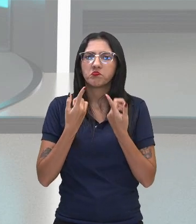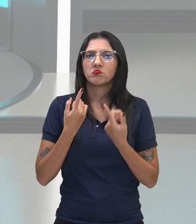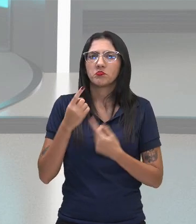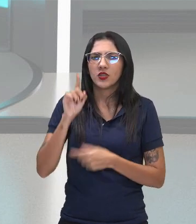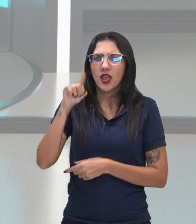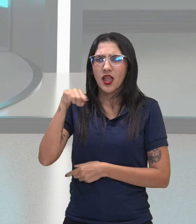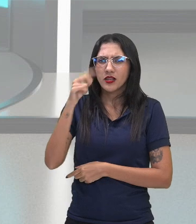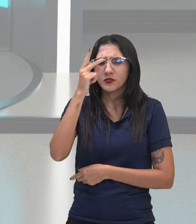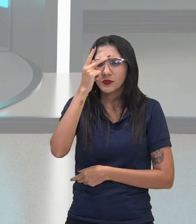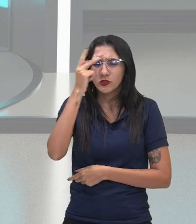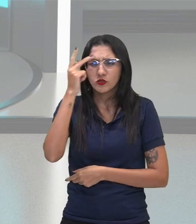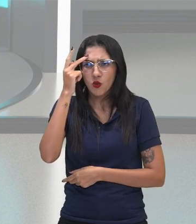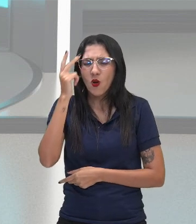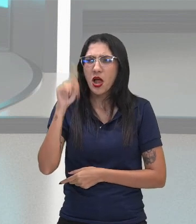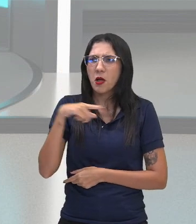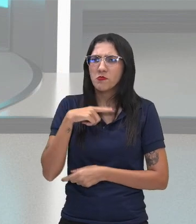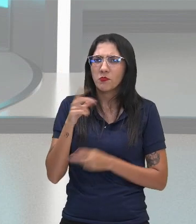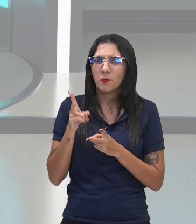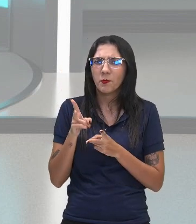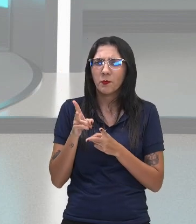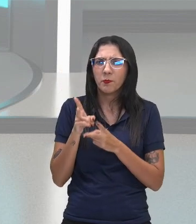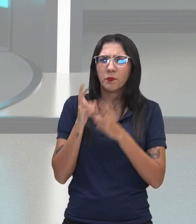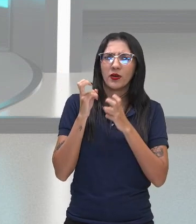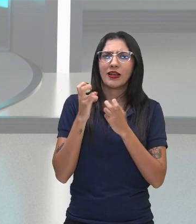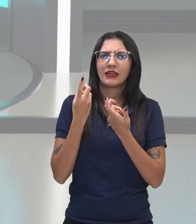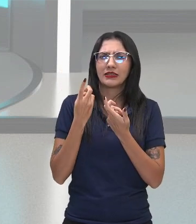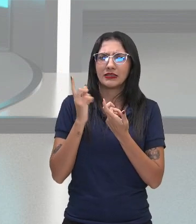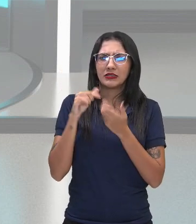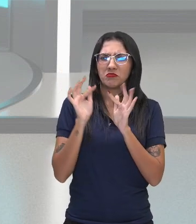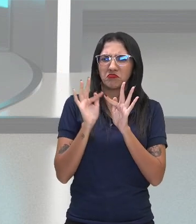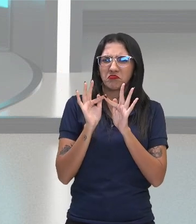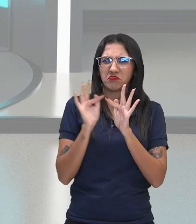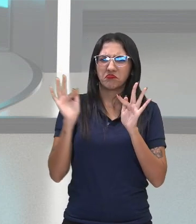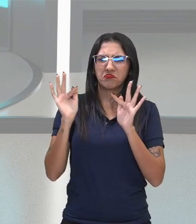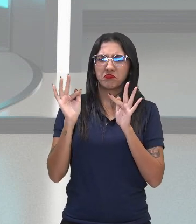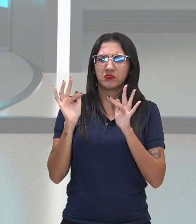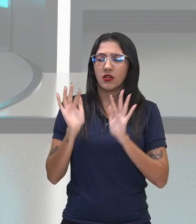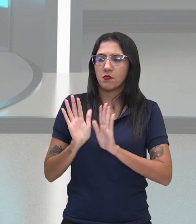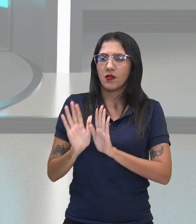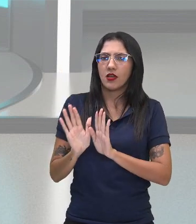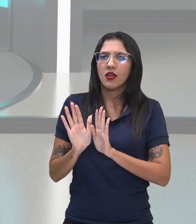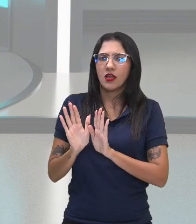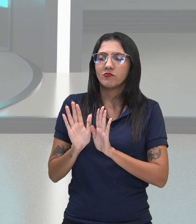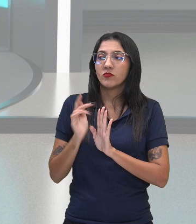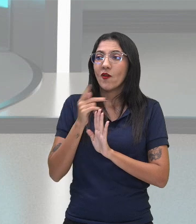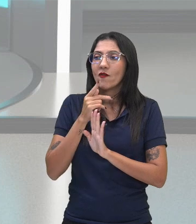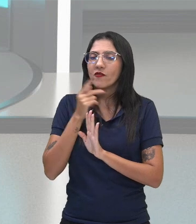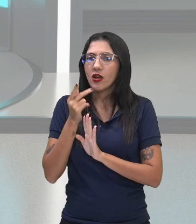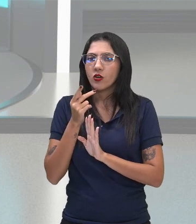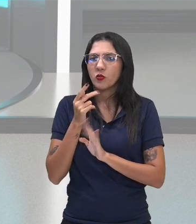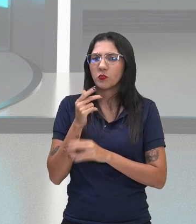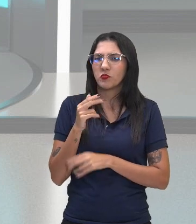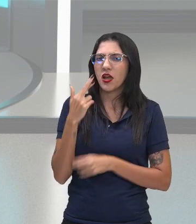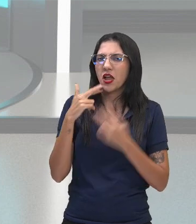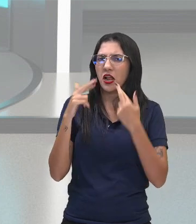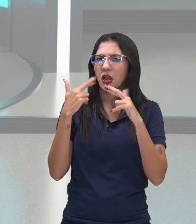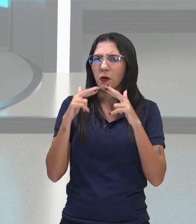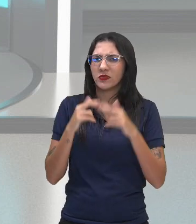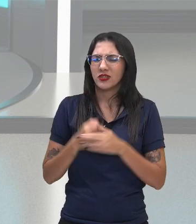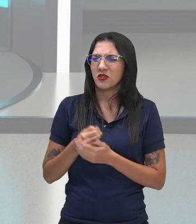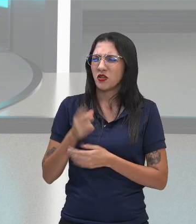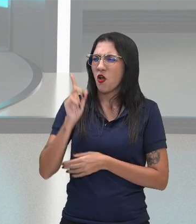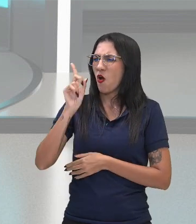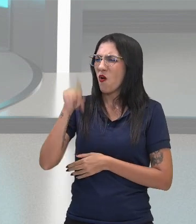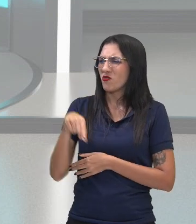alguém tivesse percebido a frase imprudente. Corrigiu-se, murmurando: você é um bicho,